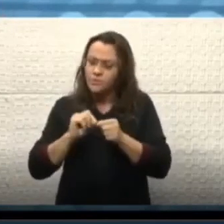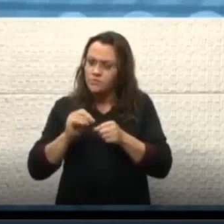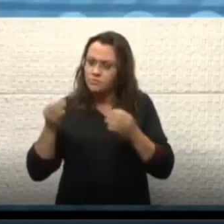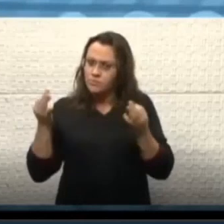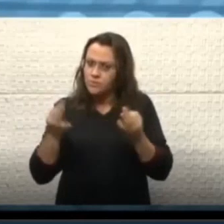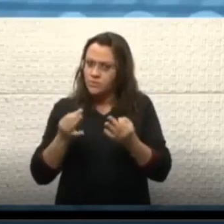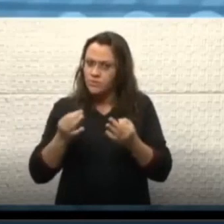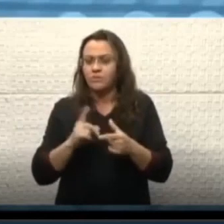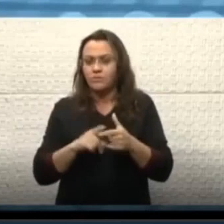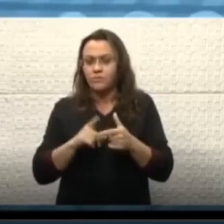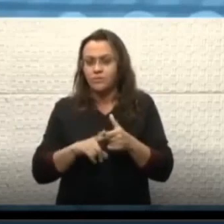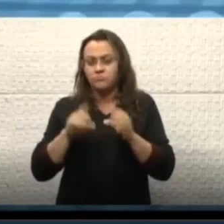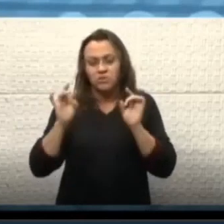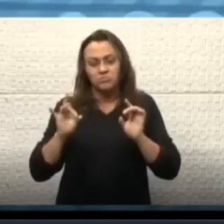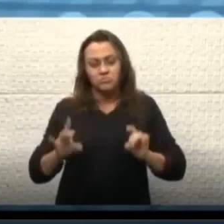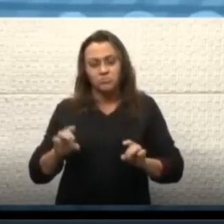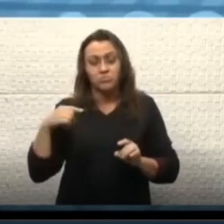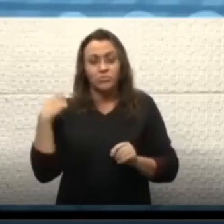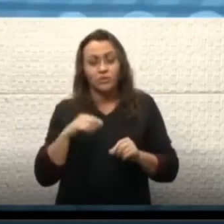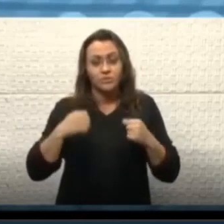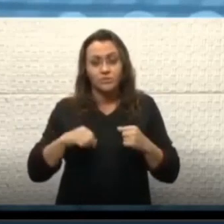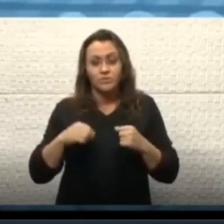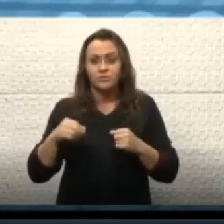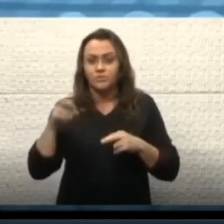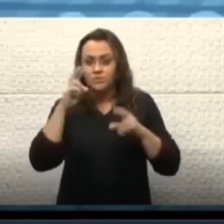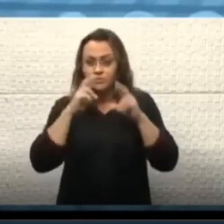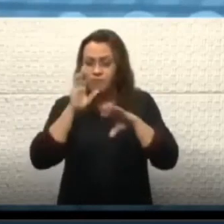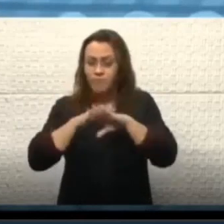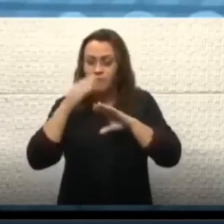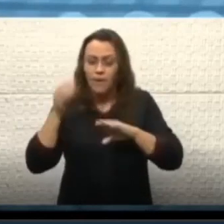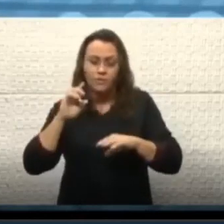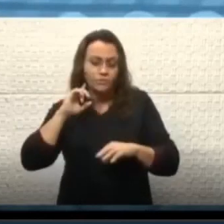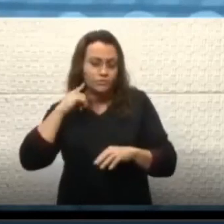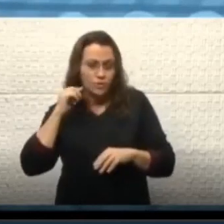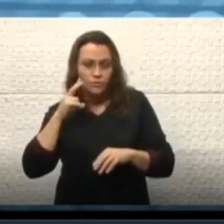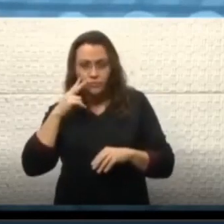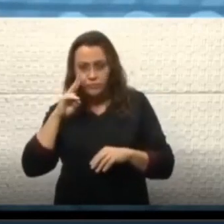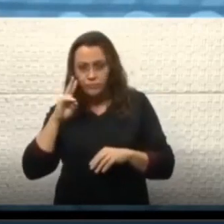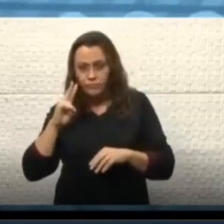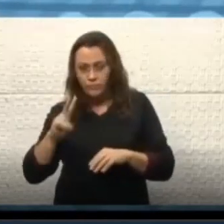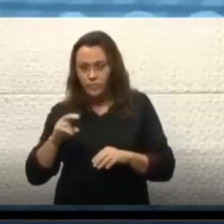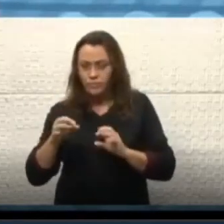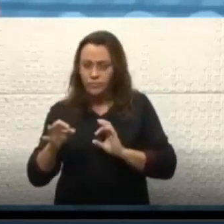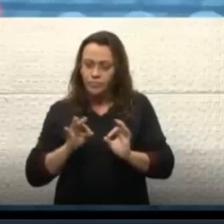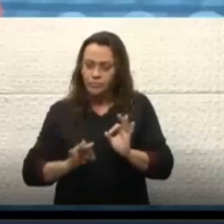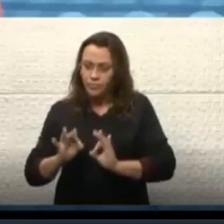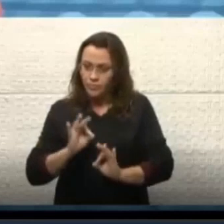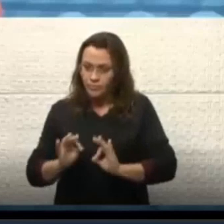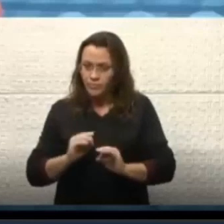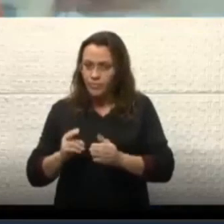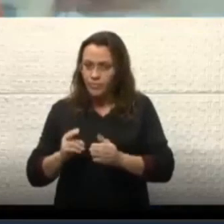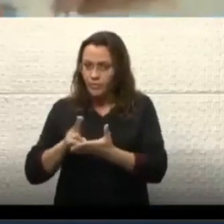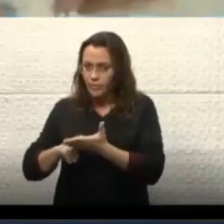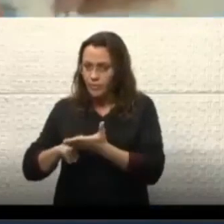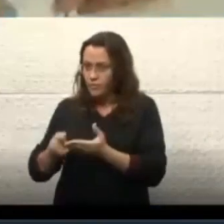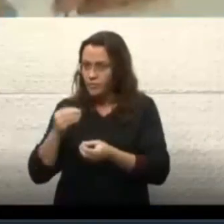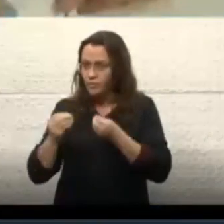Então, especificamente aqui, nós vamos observar mais as sujidades, tá certo? Então, vamos ver como se dá a preparação das